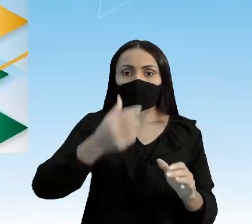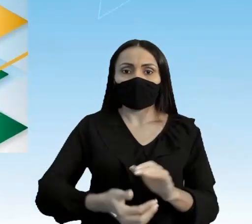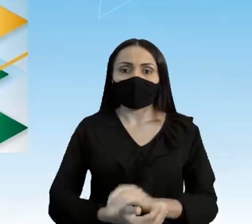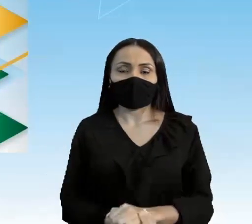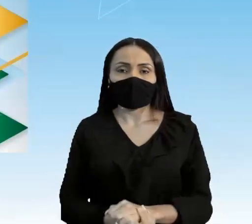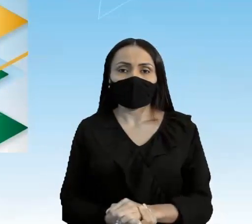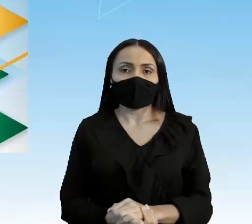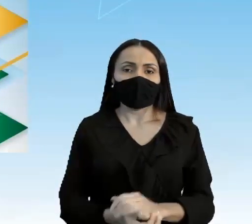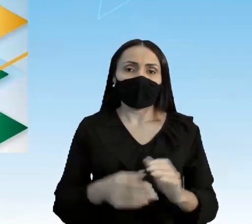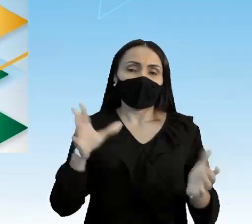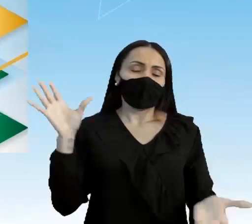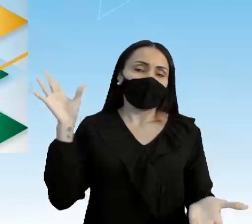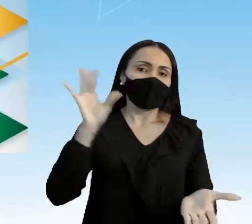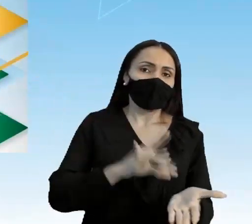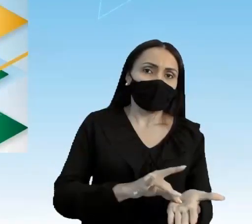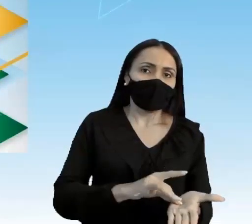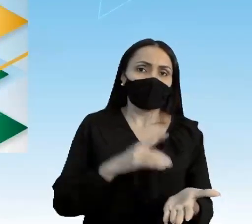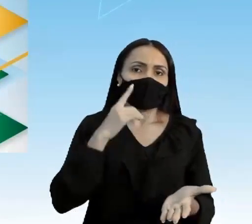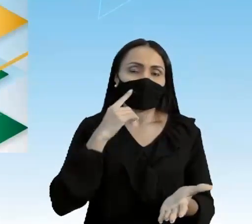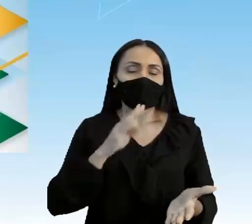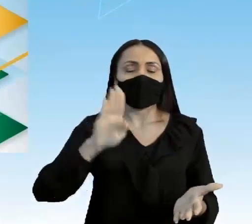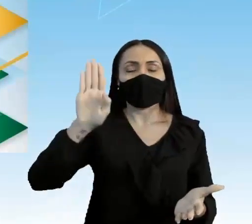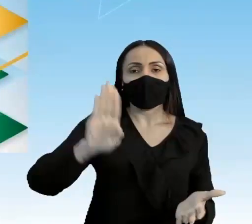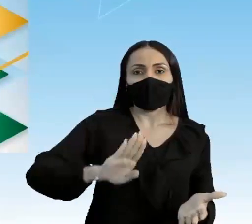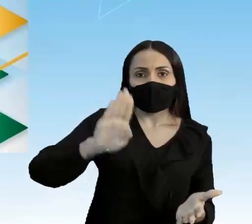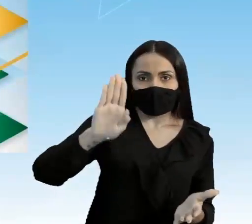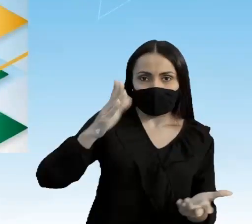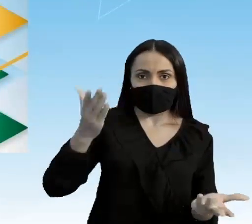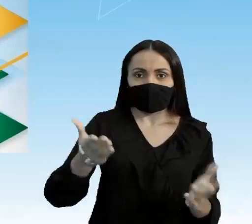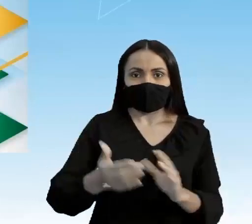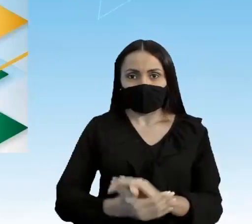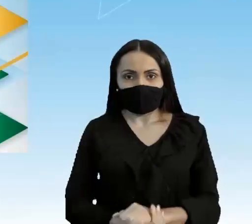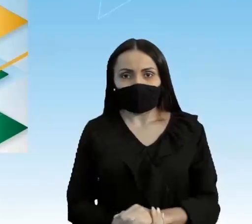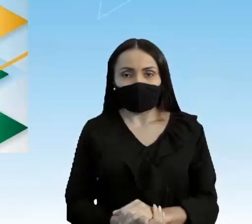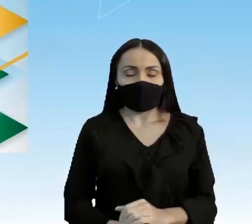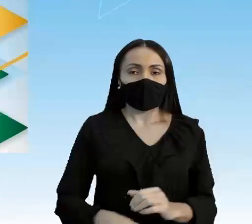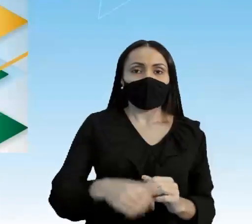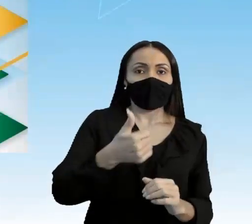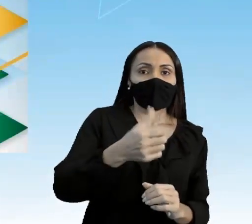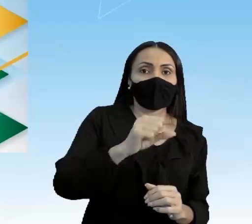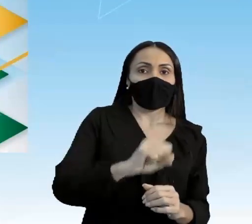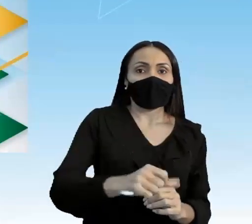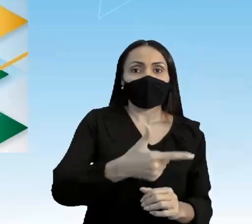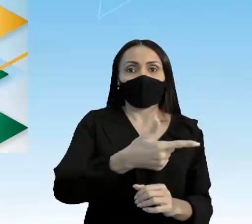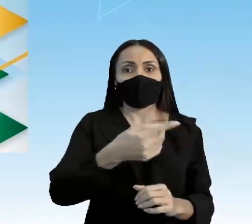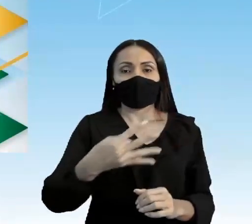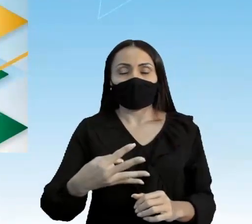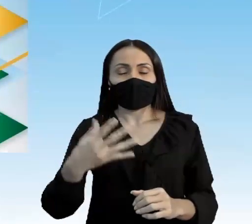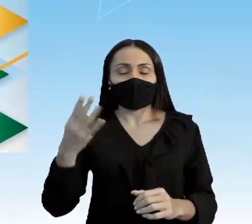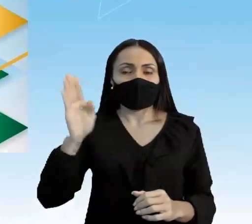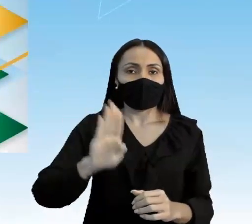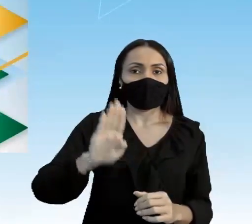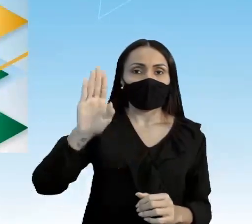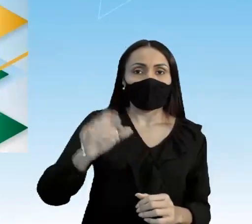e concretizaram a da Bolívia. Né? Peru, em 1824, e a Bolívia,